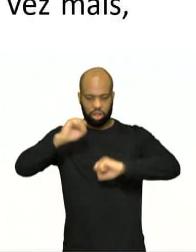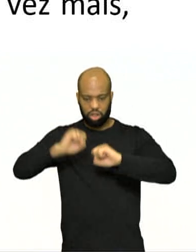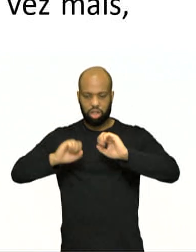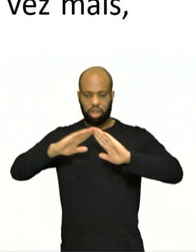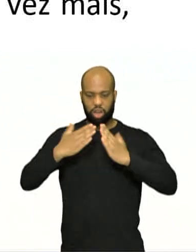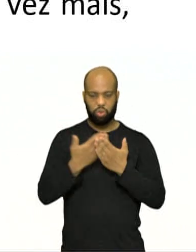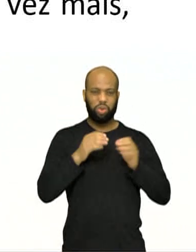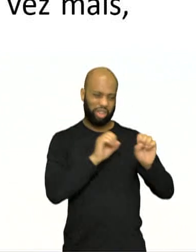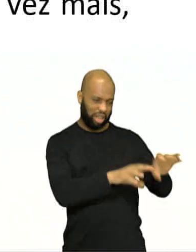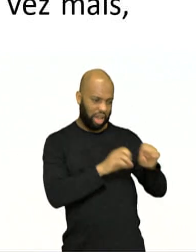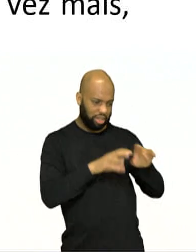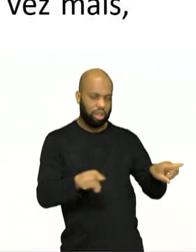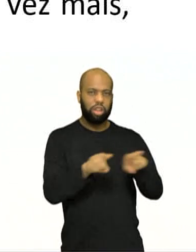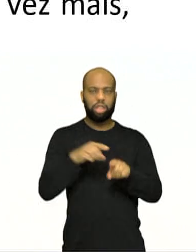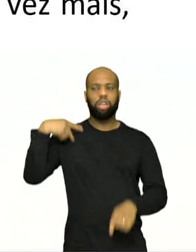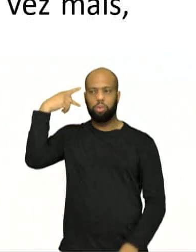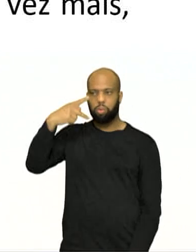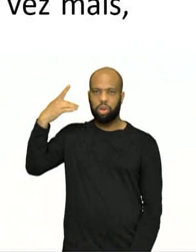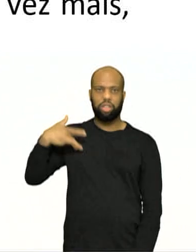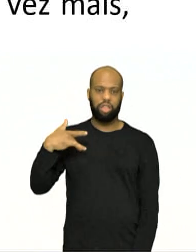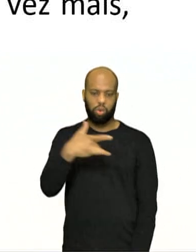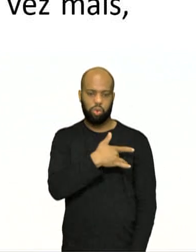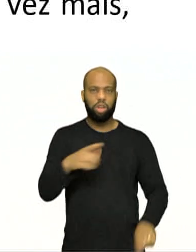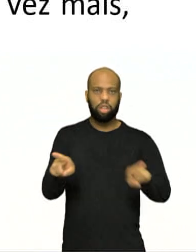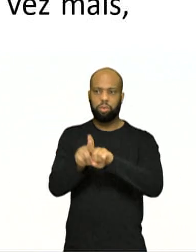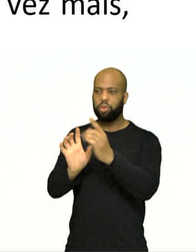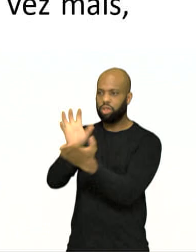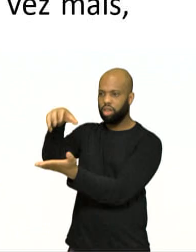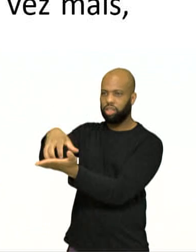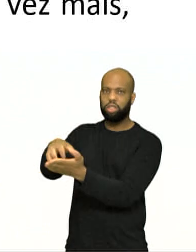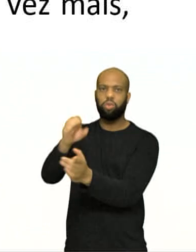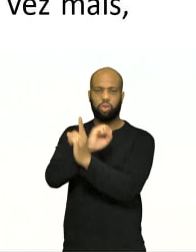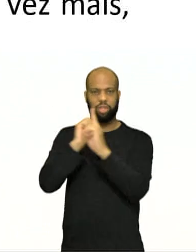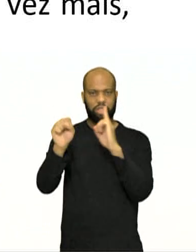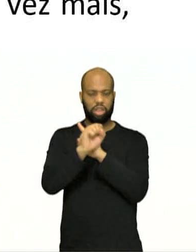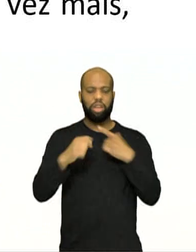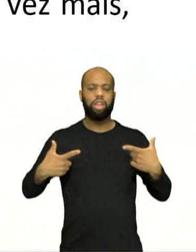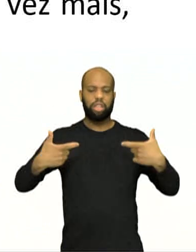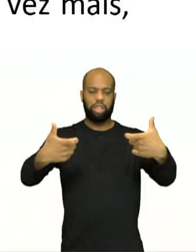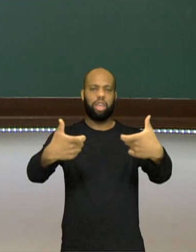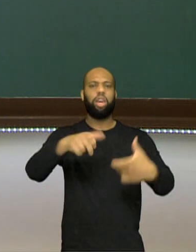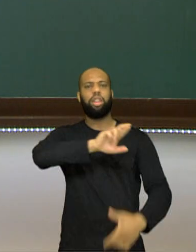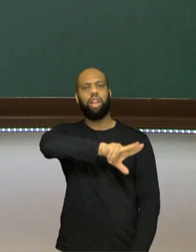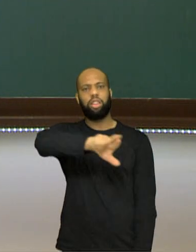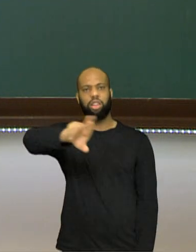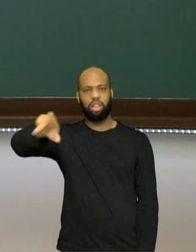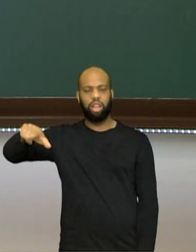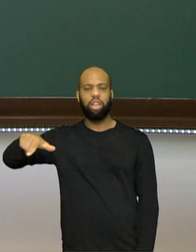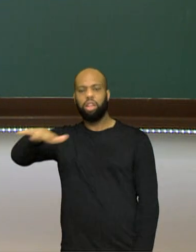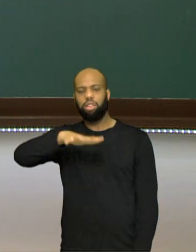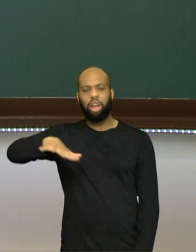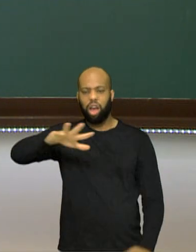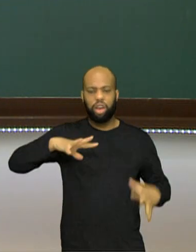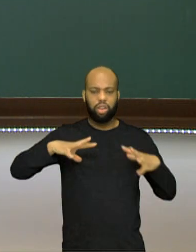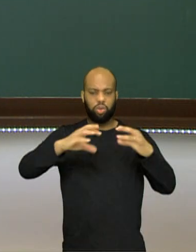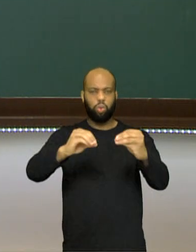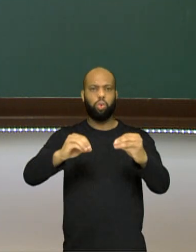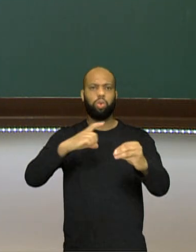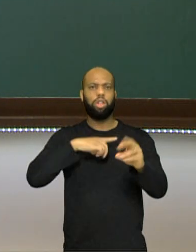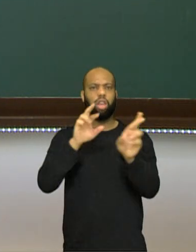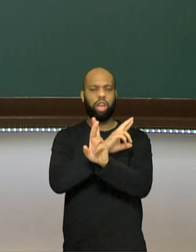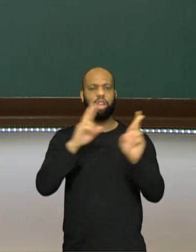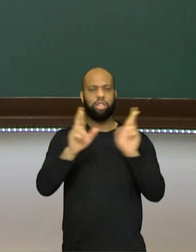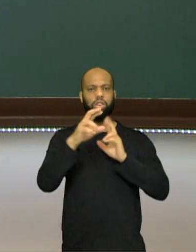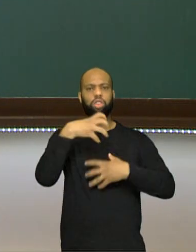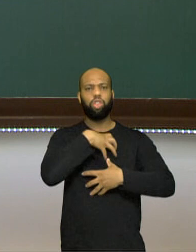educação, política, saúde, instituições sociais, guerra e etc. Todos os campos industriais de